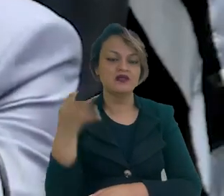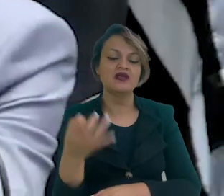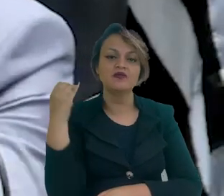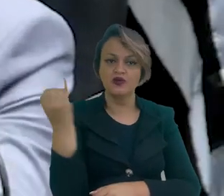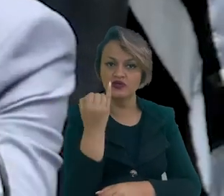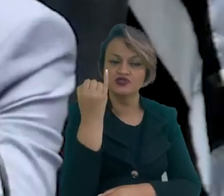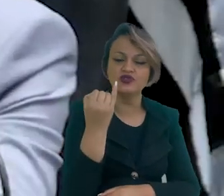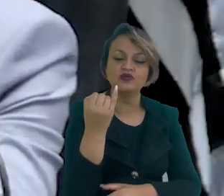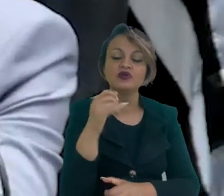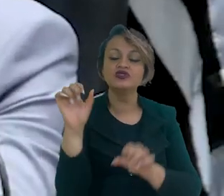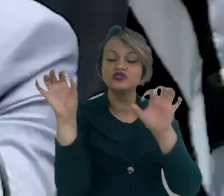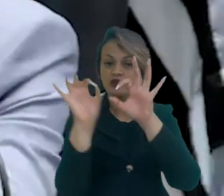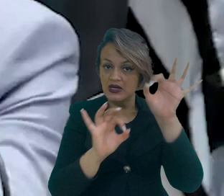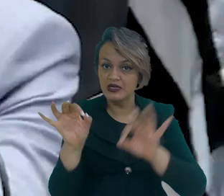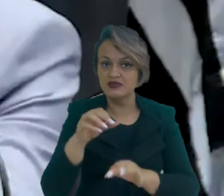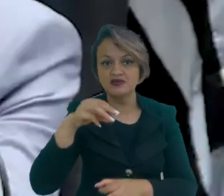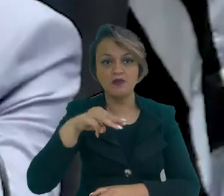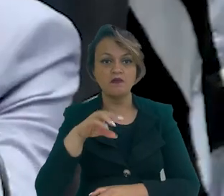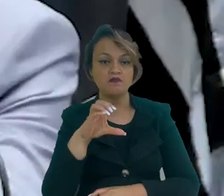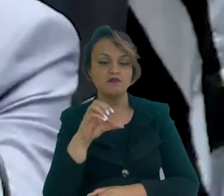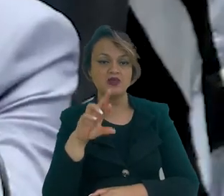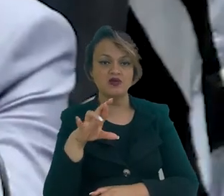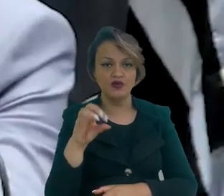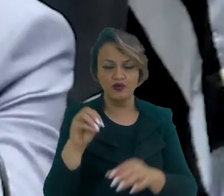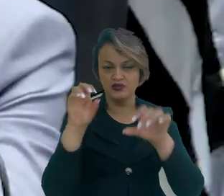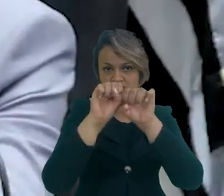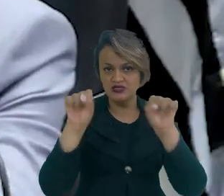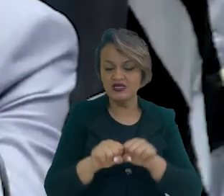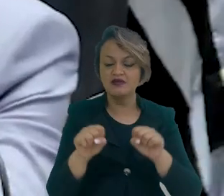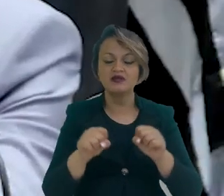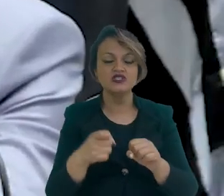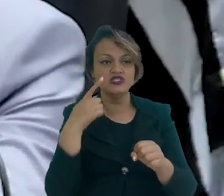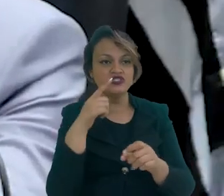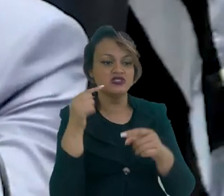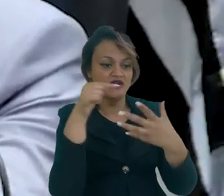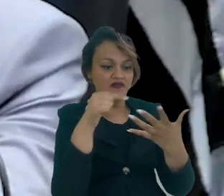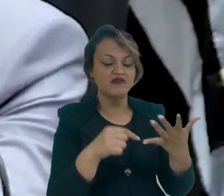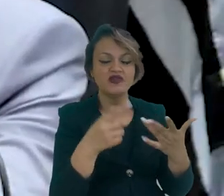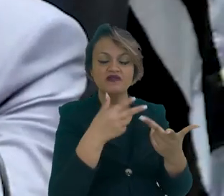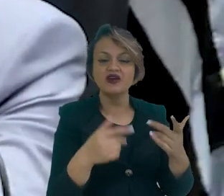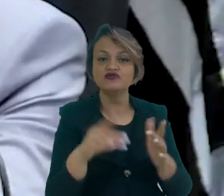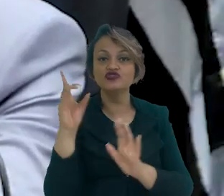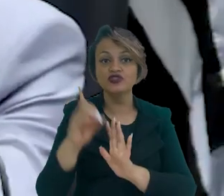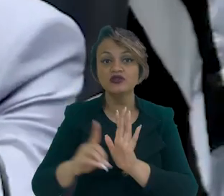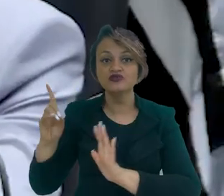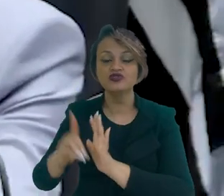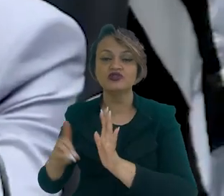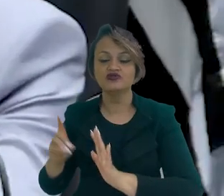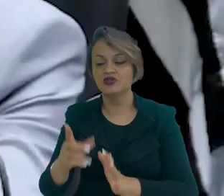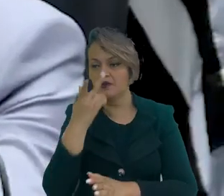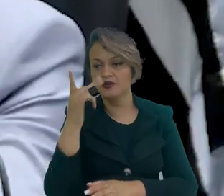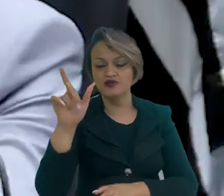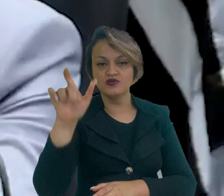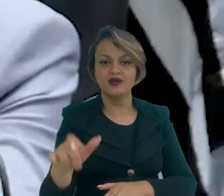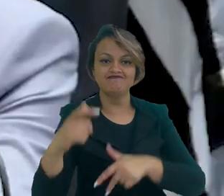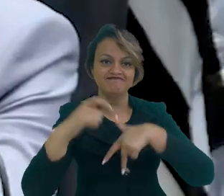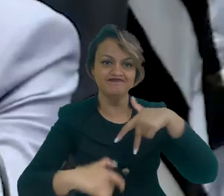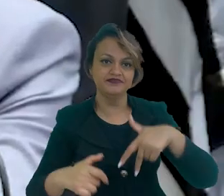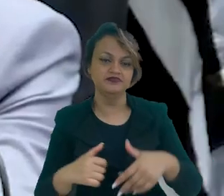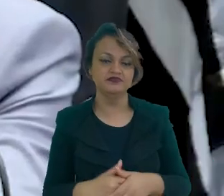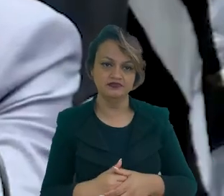consciência Eu acho nesse ponto é o que falta reflexão e quando criamos um microssistema estamos atribuindo mais